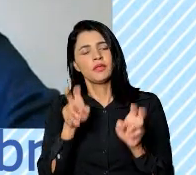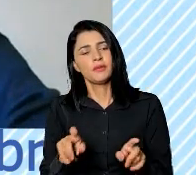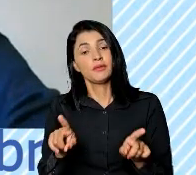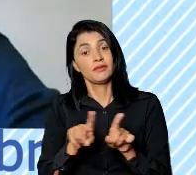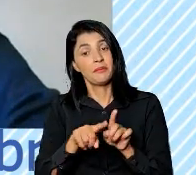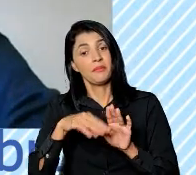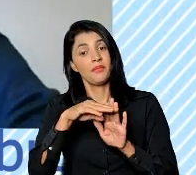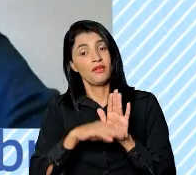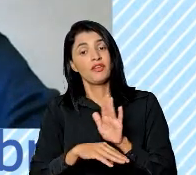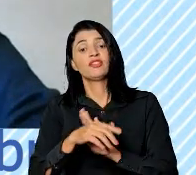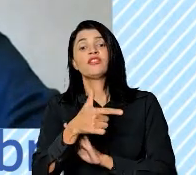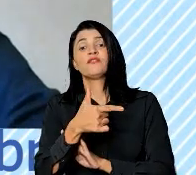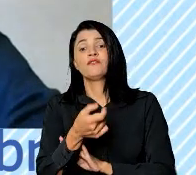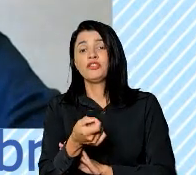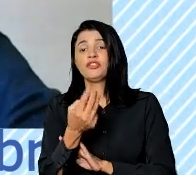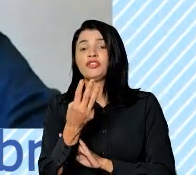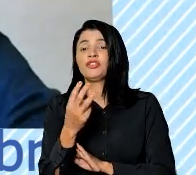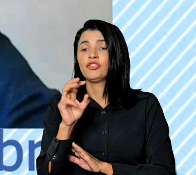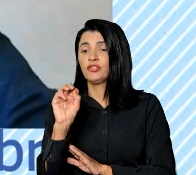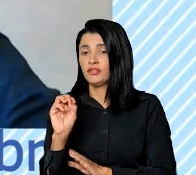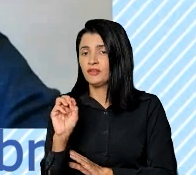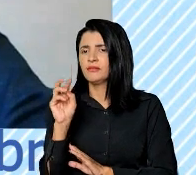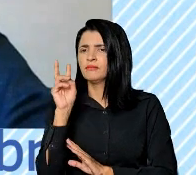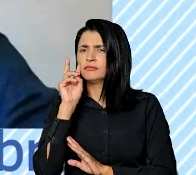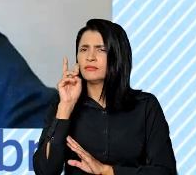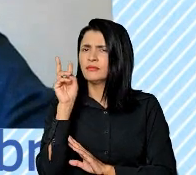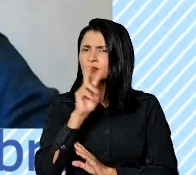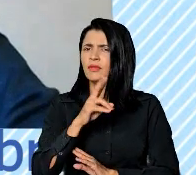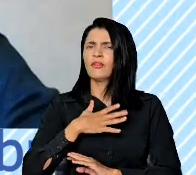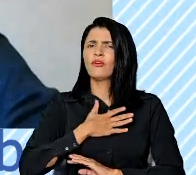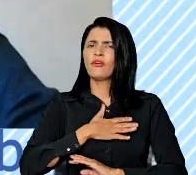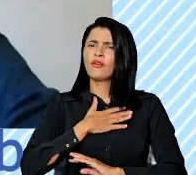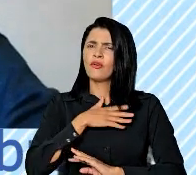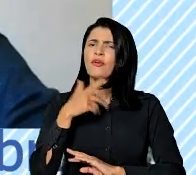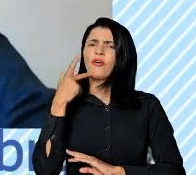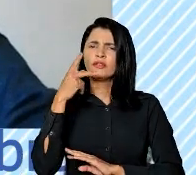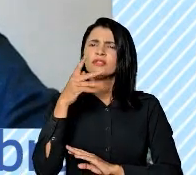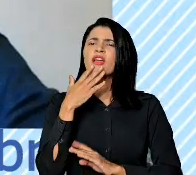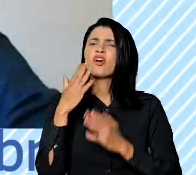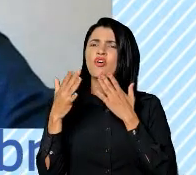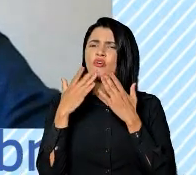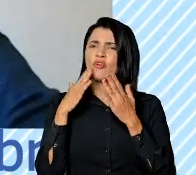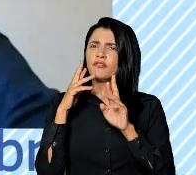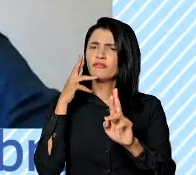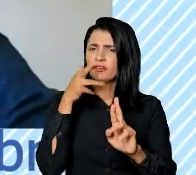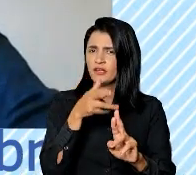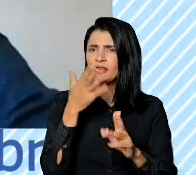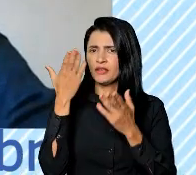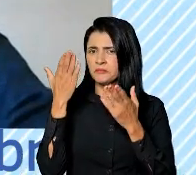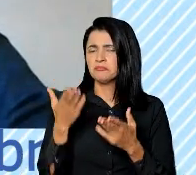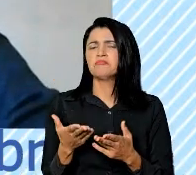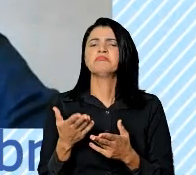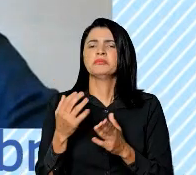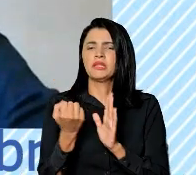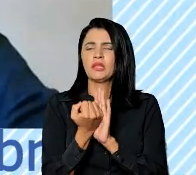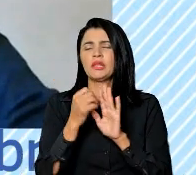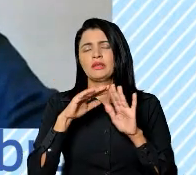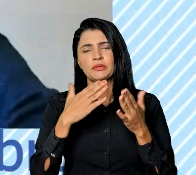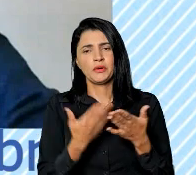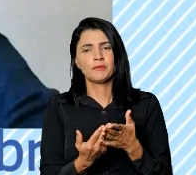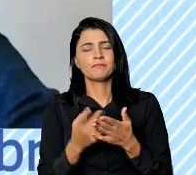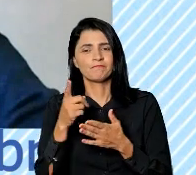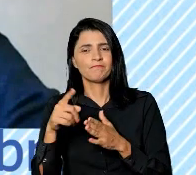Desembargadora Terezinha, gostei muito da logomarca com a referência às cores. Essa agenda, que eu abro parênteses, ela